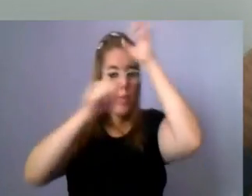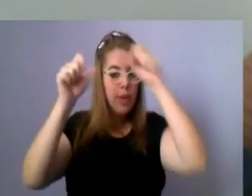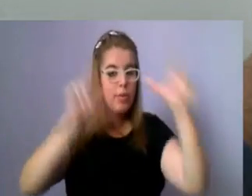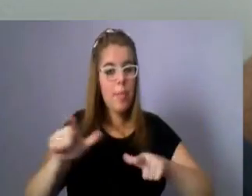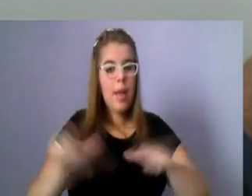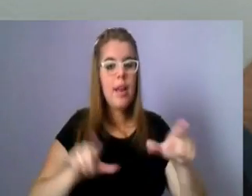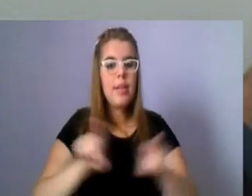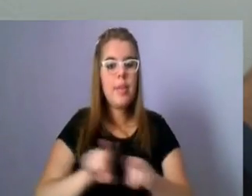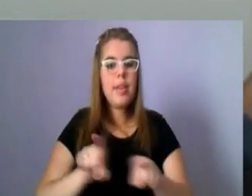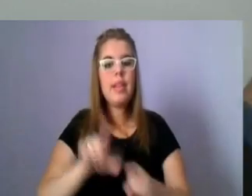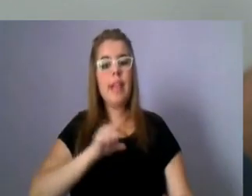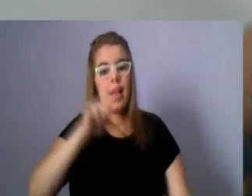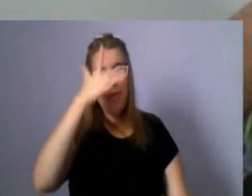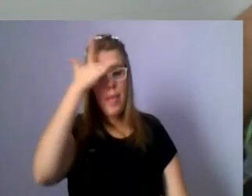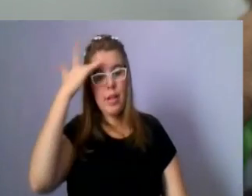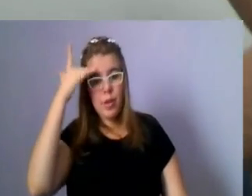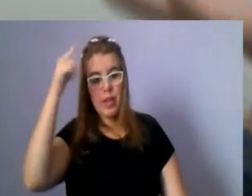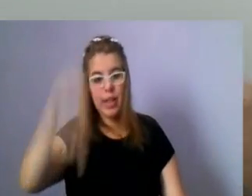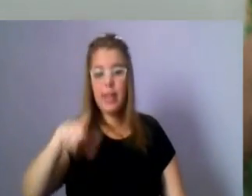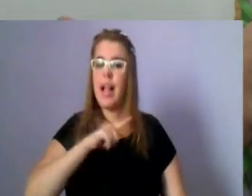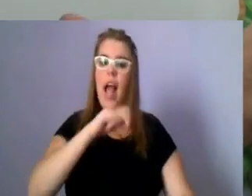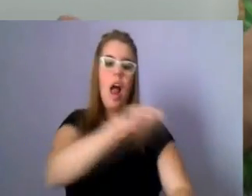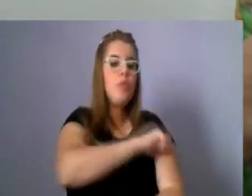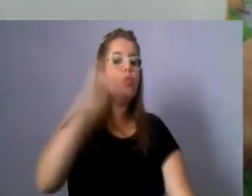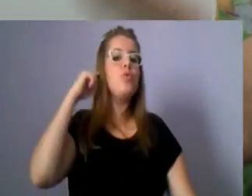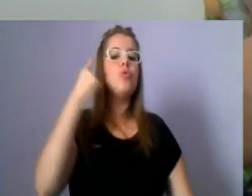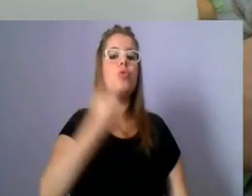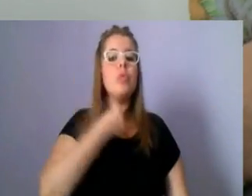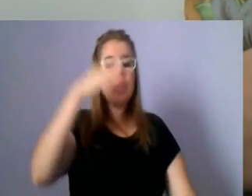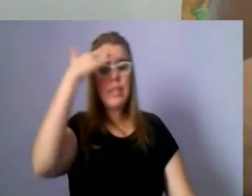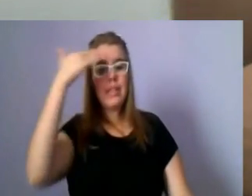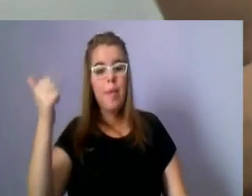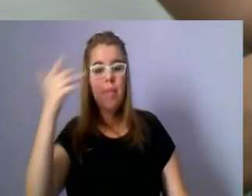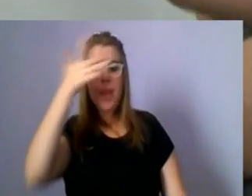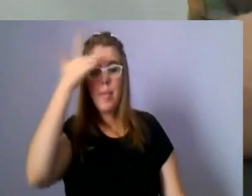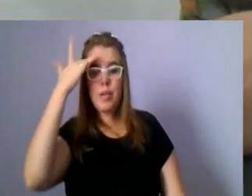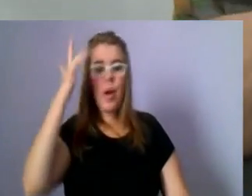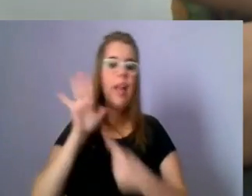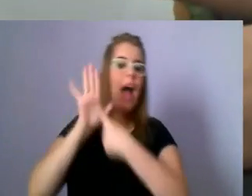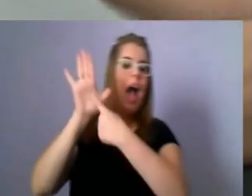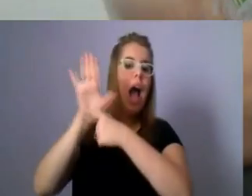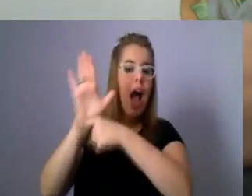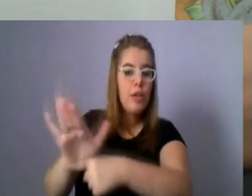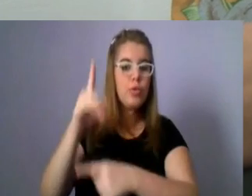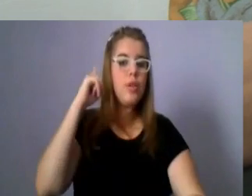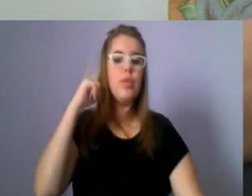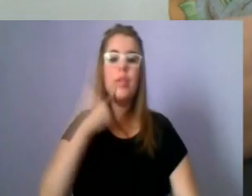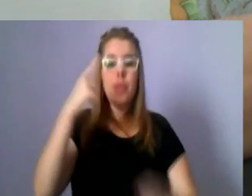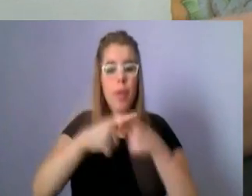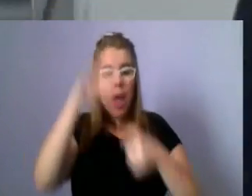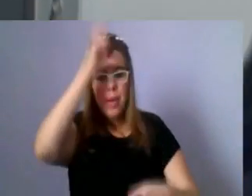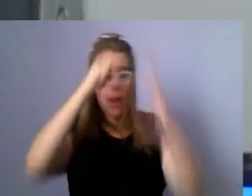dentro do trabalho. Então, tenho pessoas aqui que têm aluno surdo. E saber que essa pessoa está lá auxiliando porque ela aprendeu